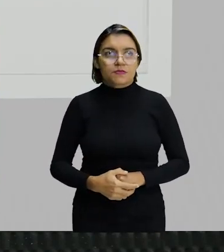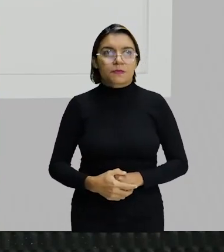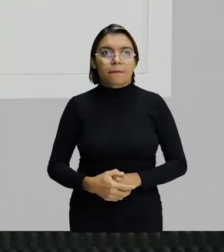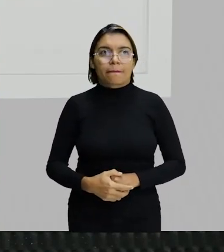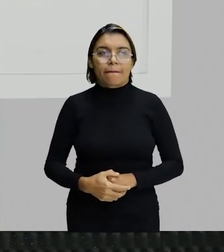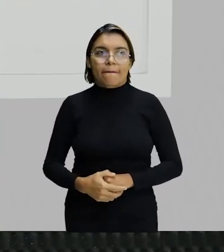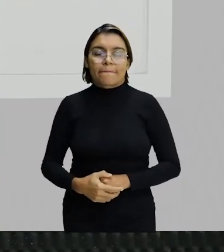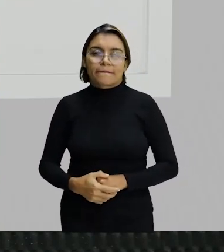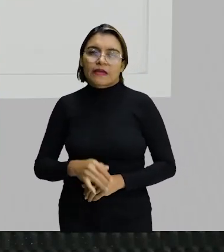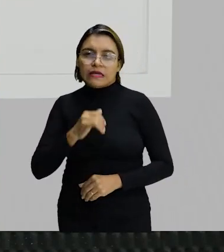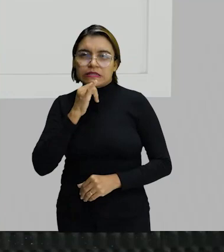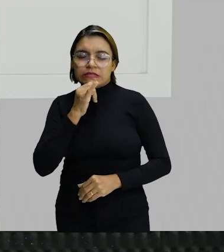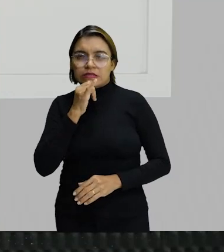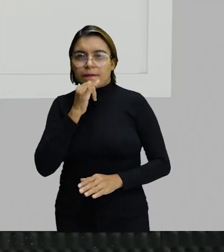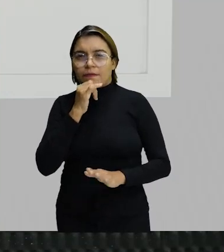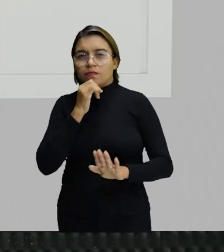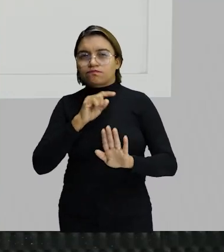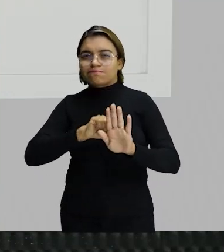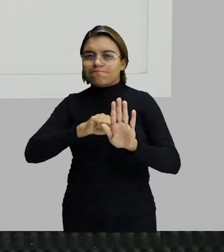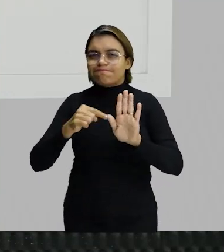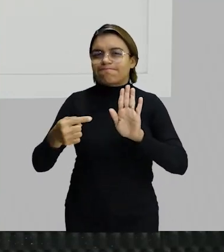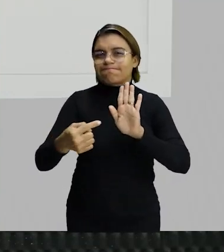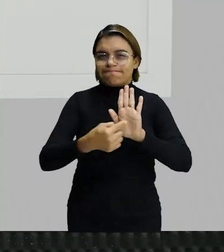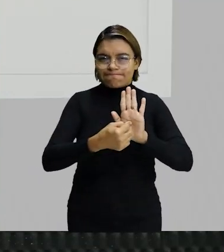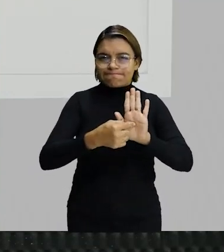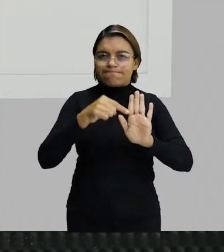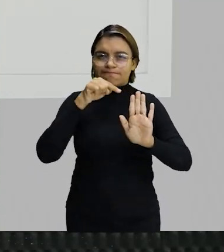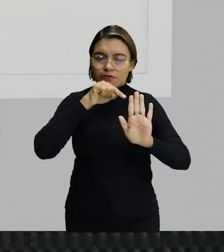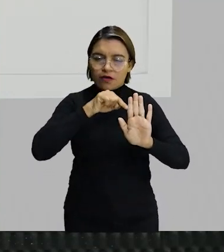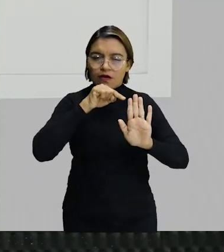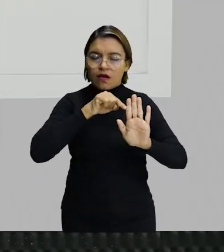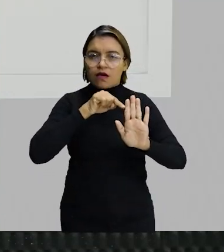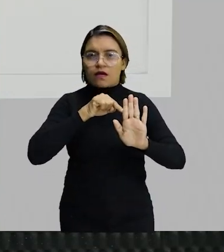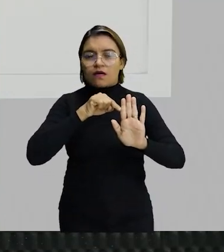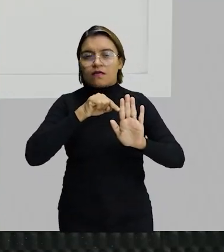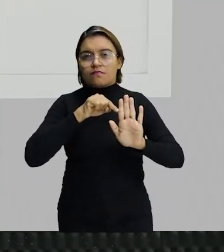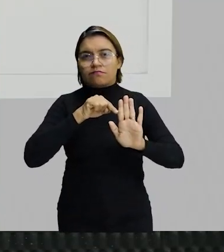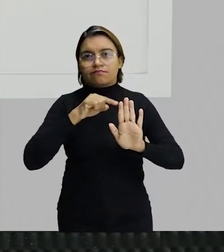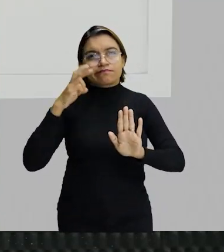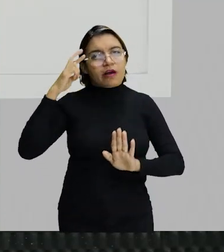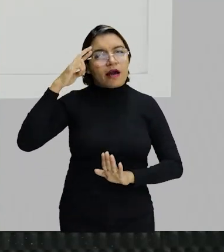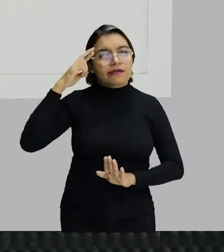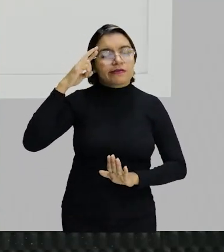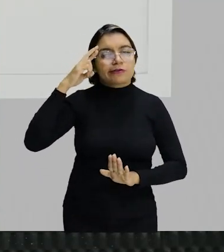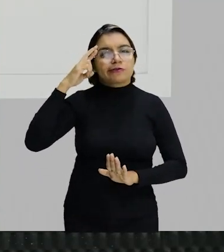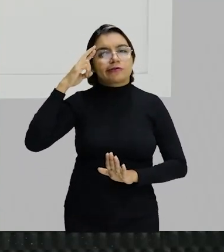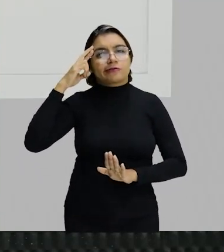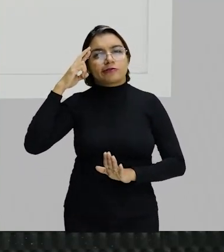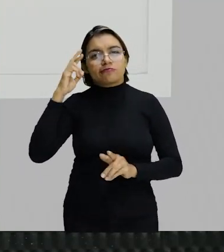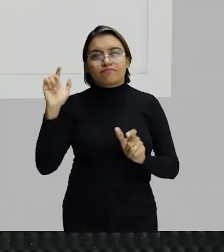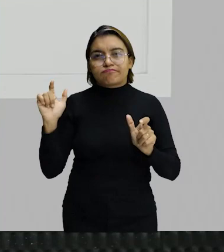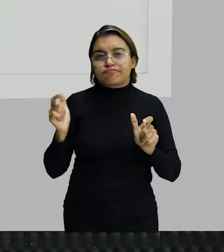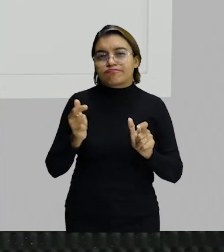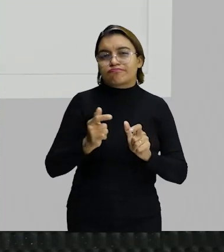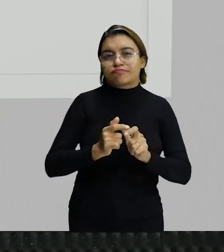assim metafórica, minimista, né? Que eu vou diminuindo o raciocínio. Então eu começo com ele bem grande e